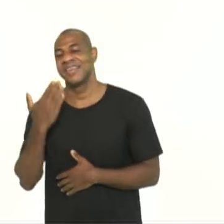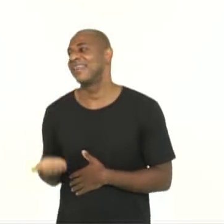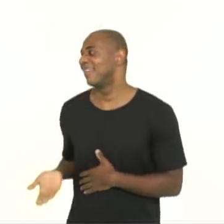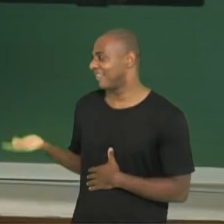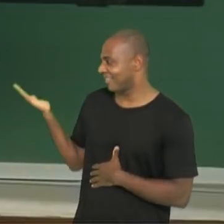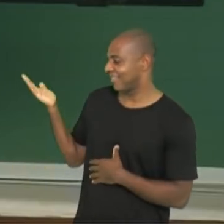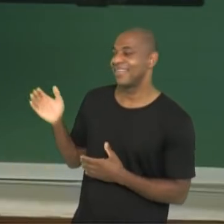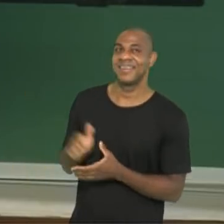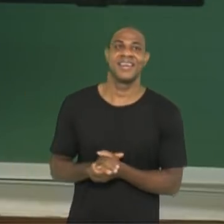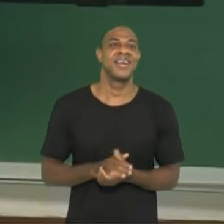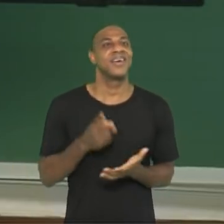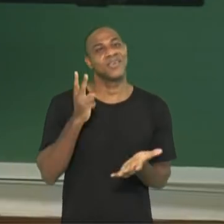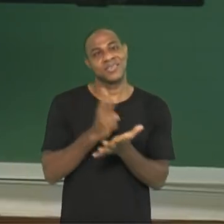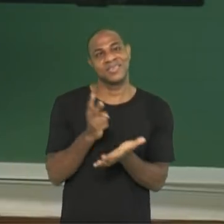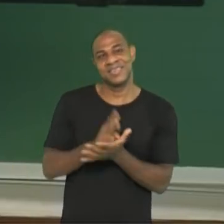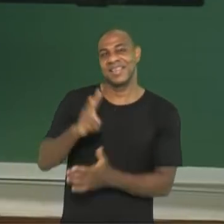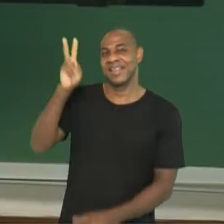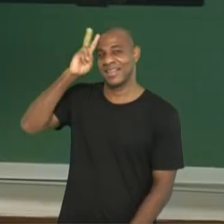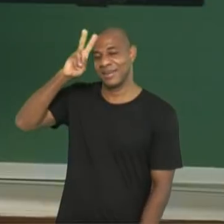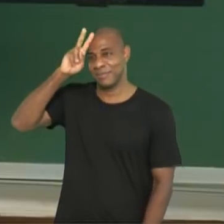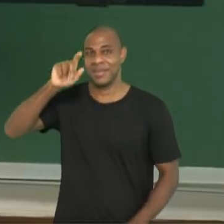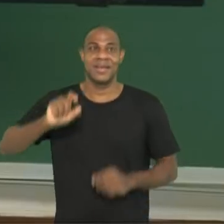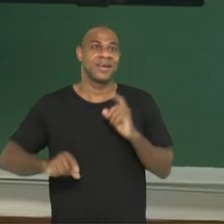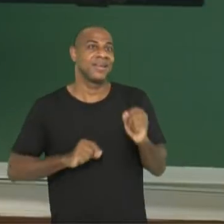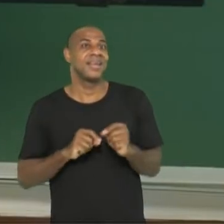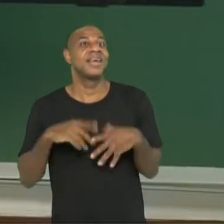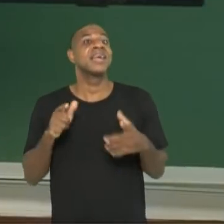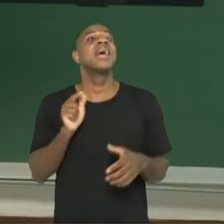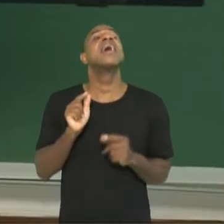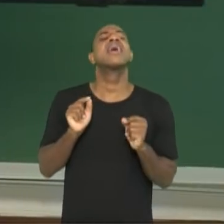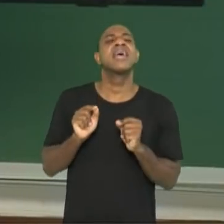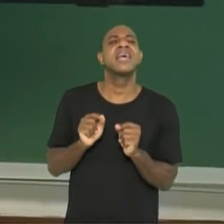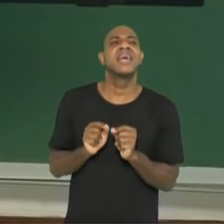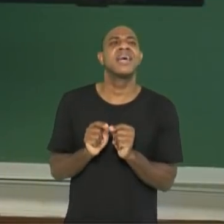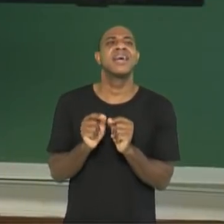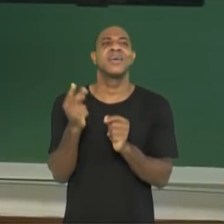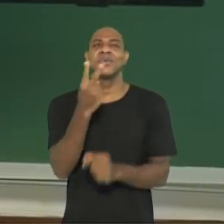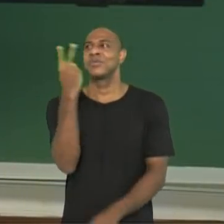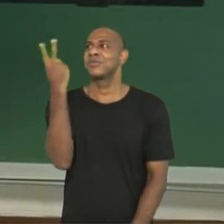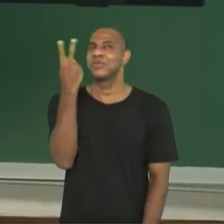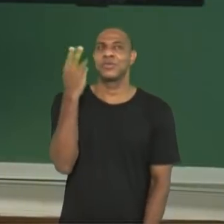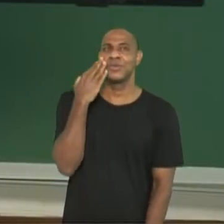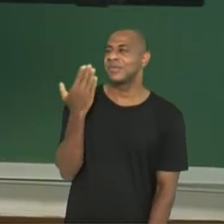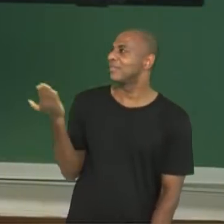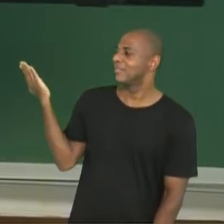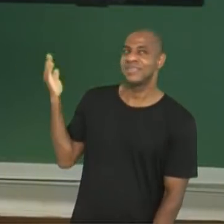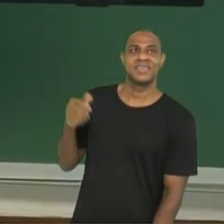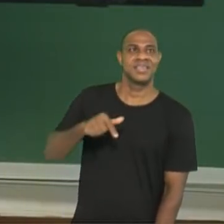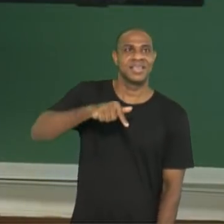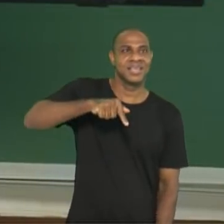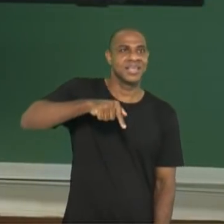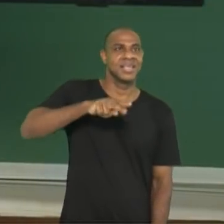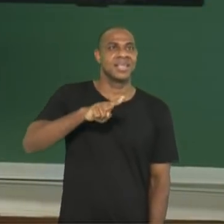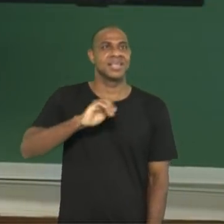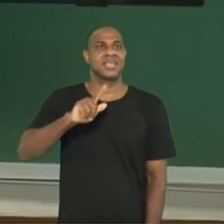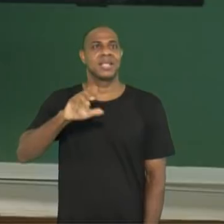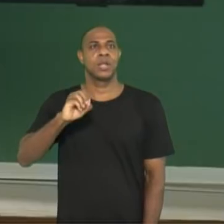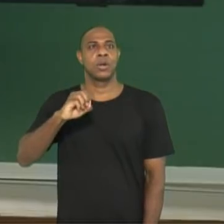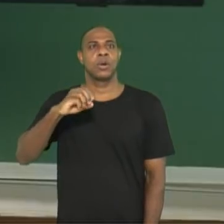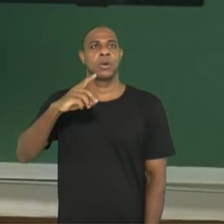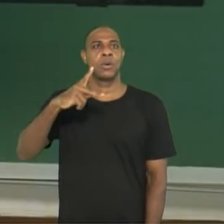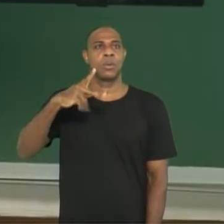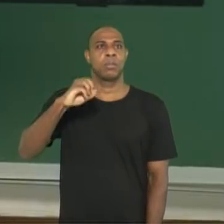Continuando, agora a gente vai tentar lembrar quem são os quilópodes e quem são os diplópodes. Esses animais, eles têm o